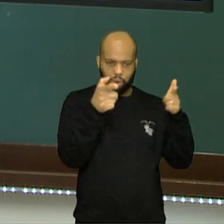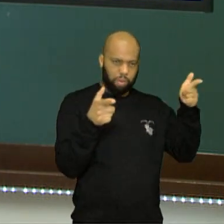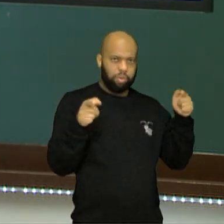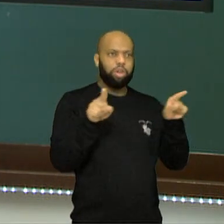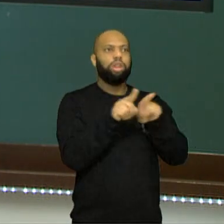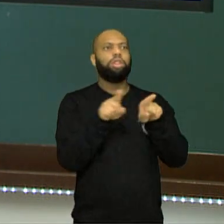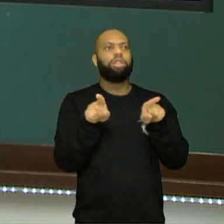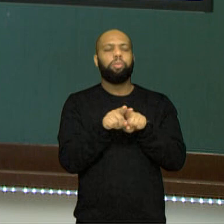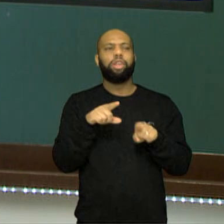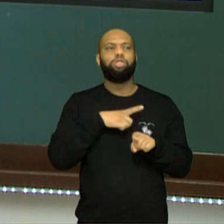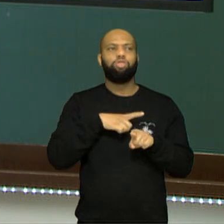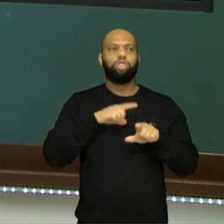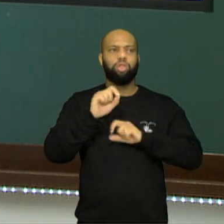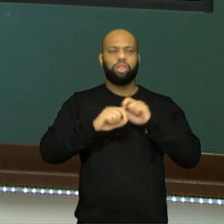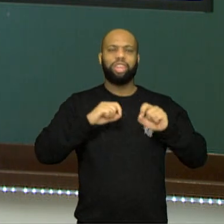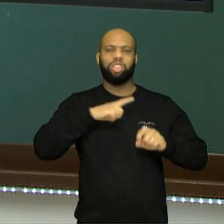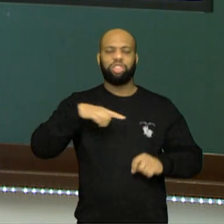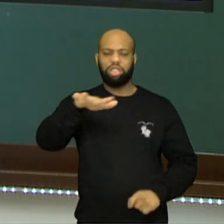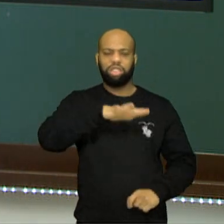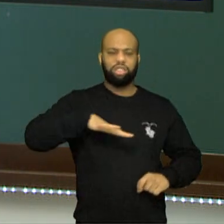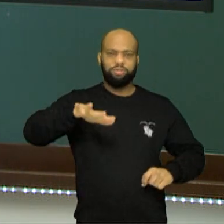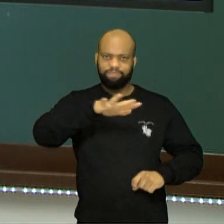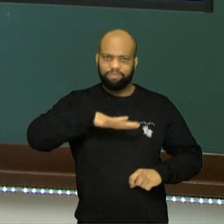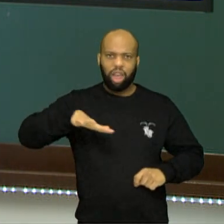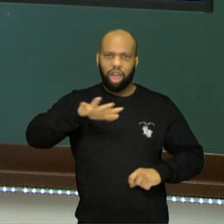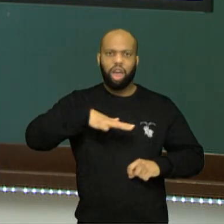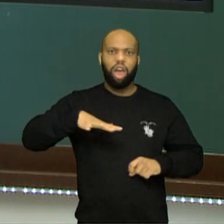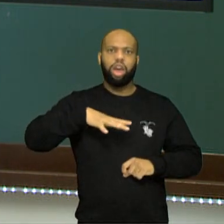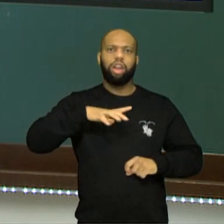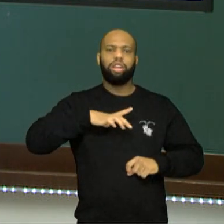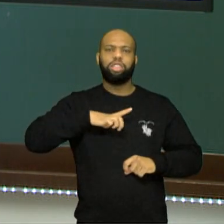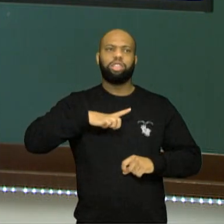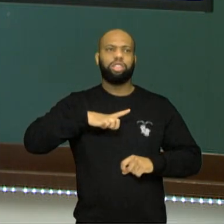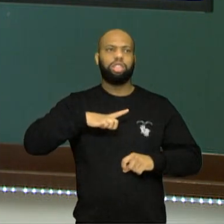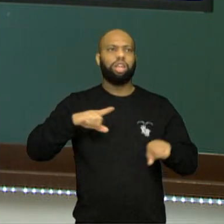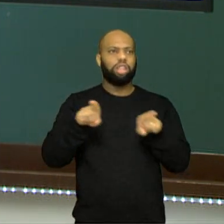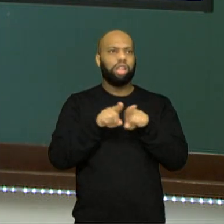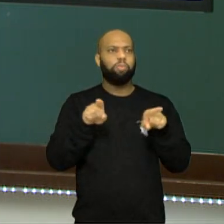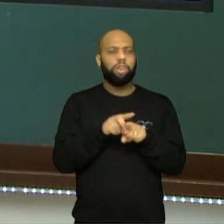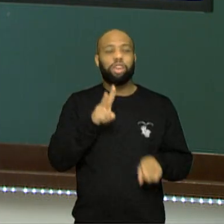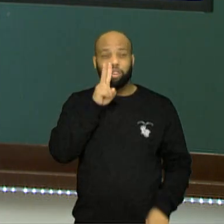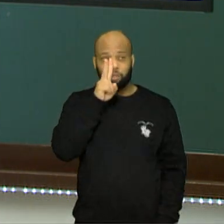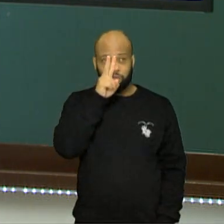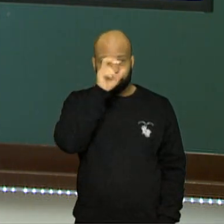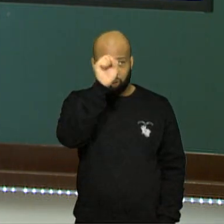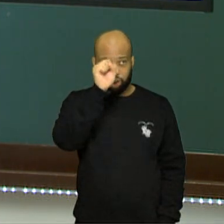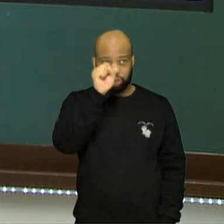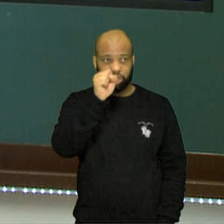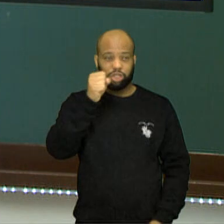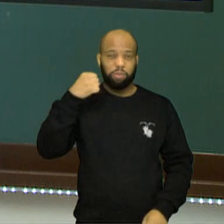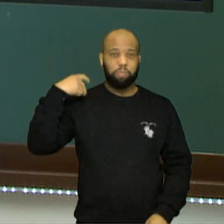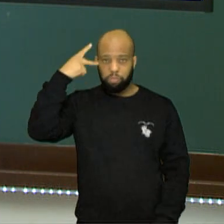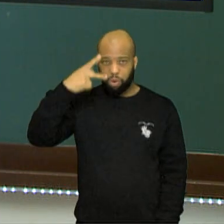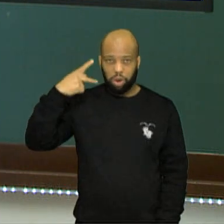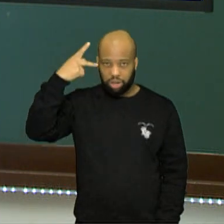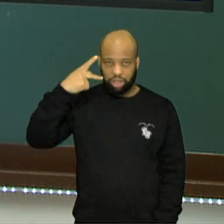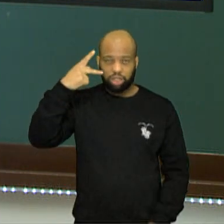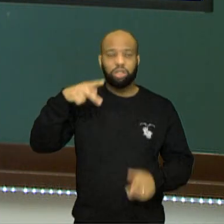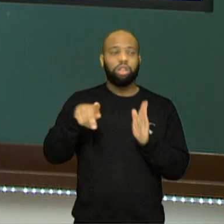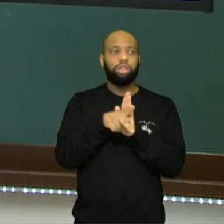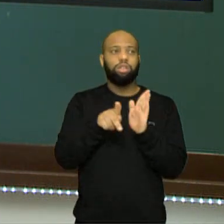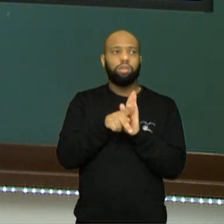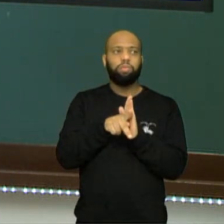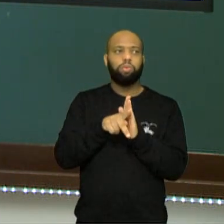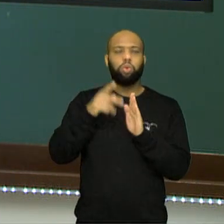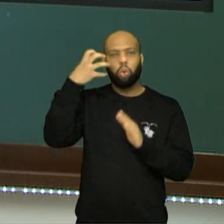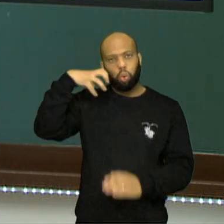de campos, né? E no campo político a gente vai ter o fortalecimento do poder do monarca, né? Para a